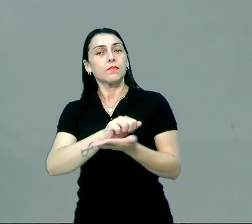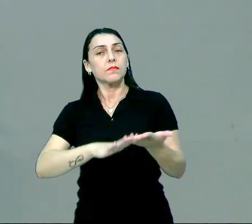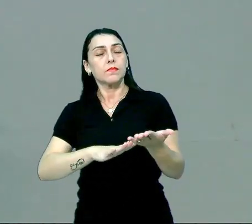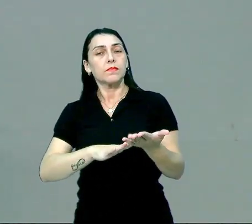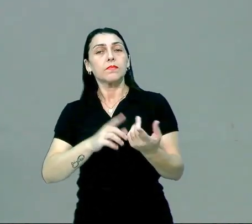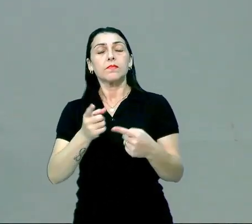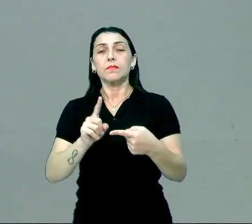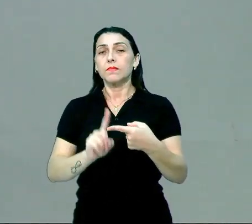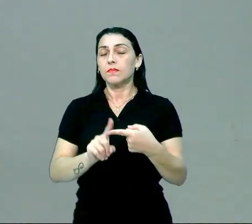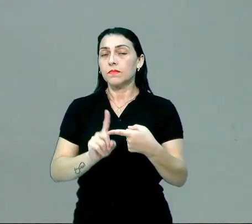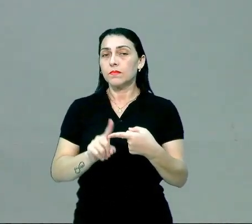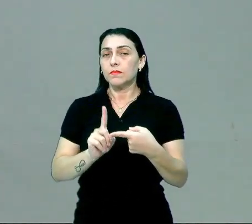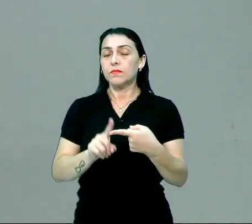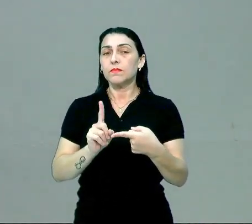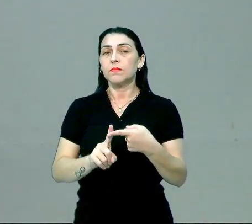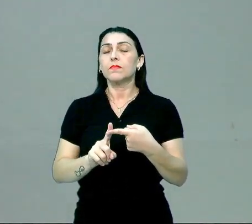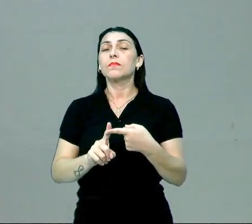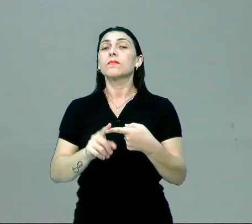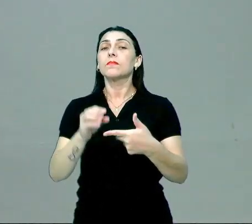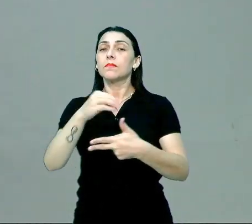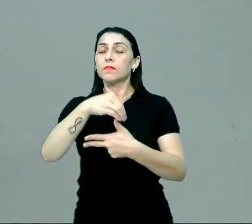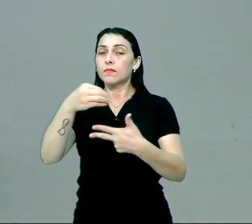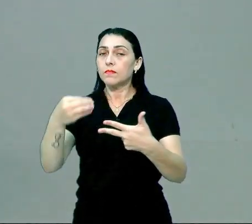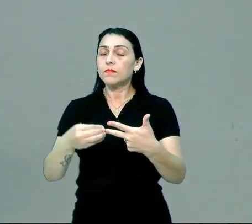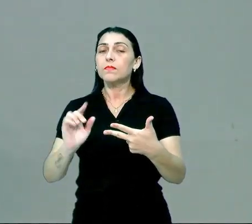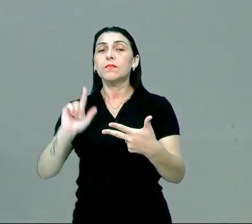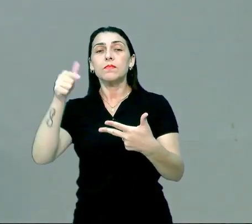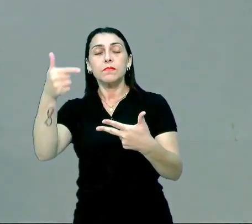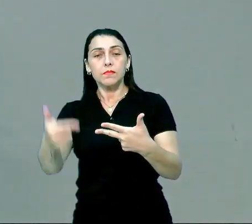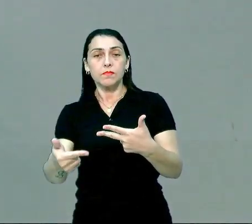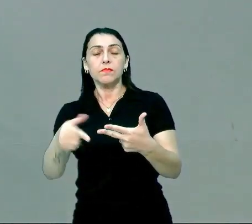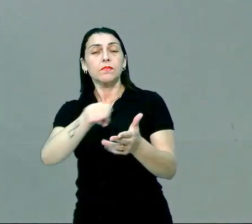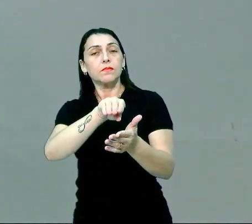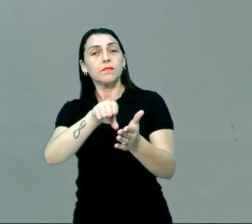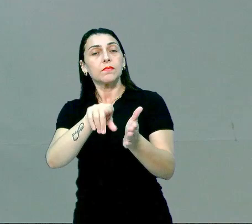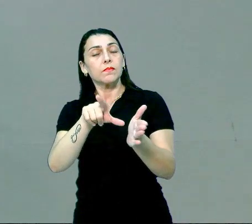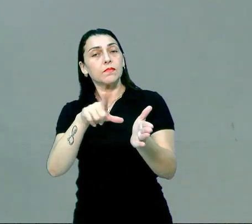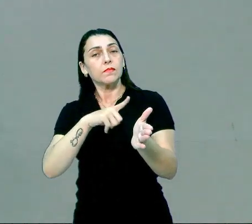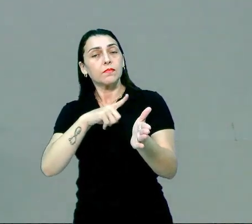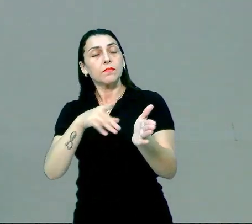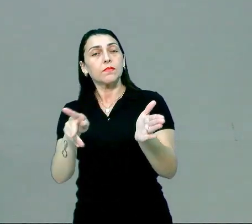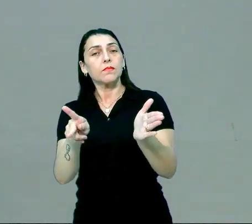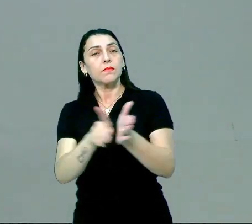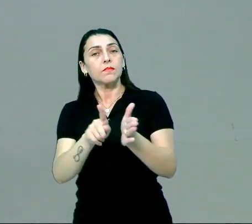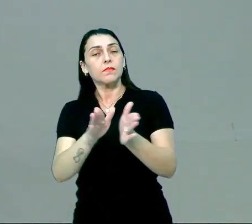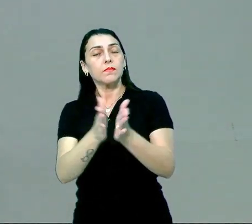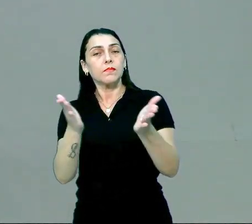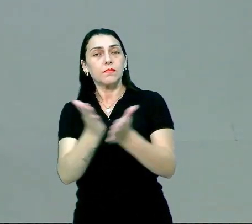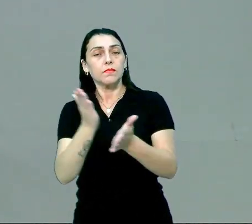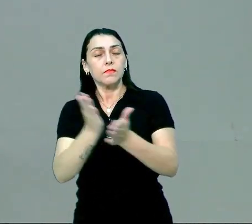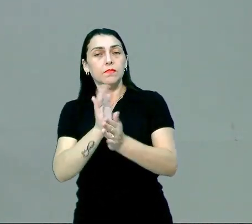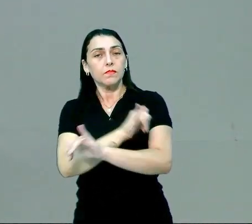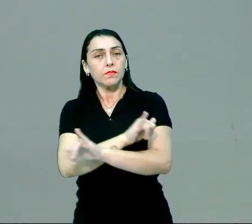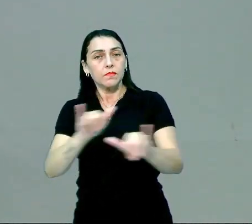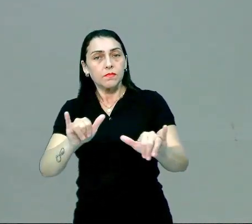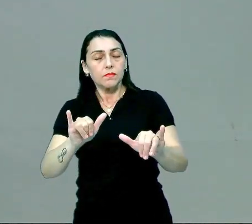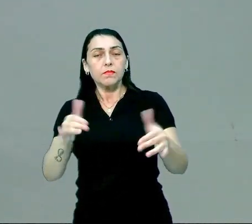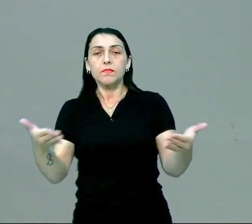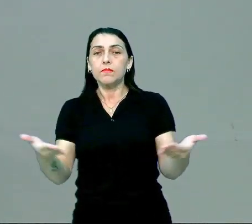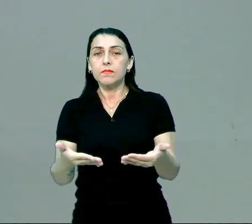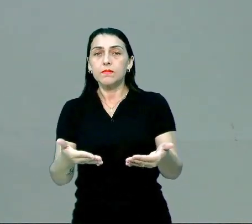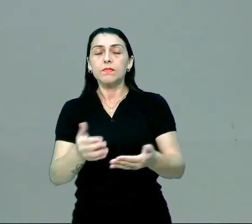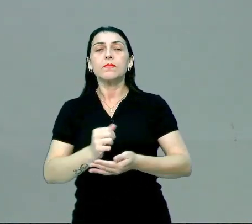exercitando, uma referente ao Enem e outra que será retirada deste livro que eu acabei de informar a